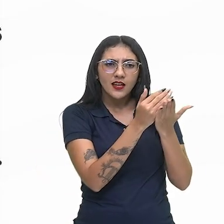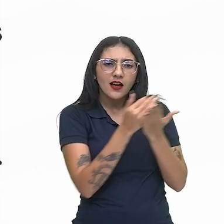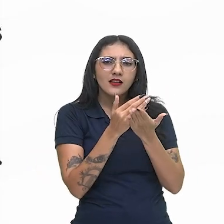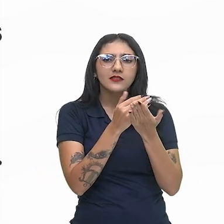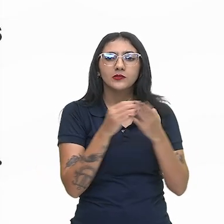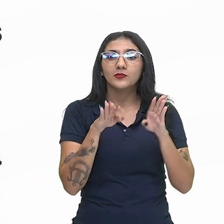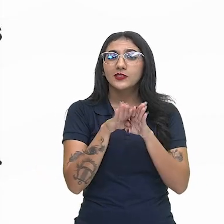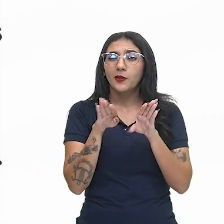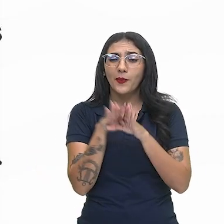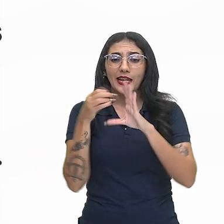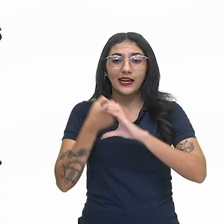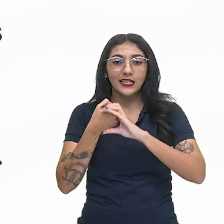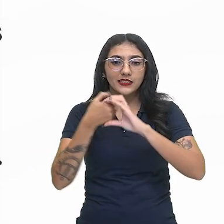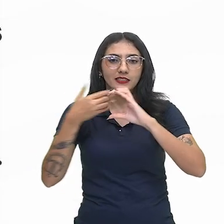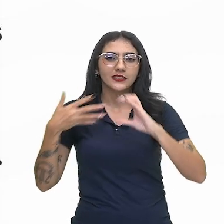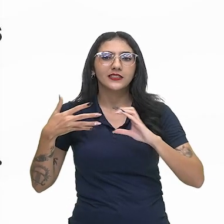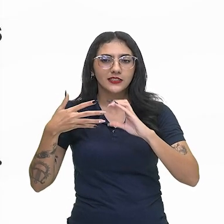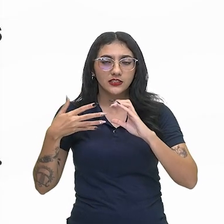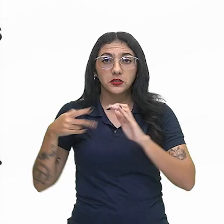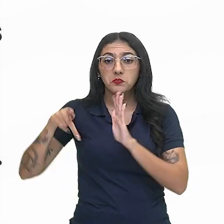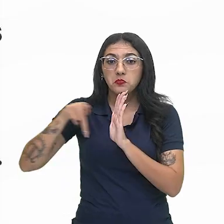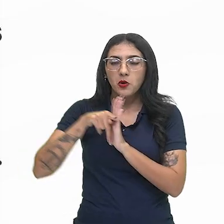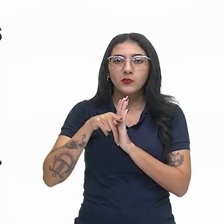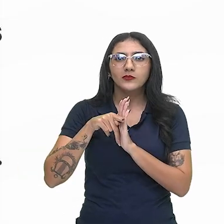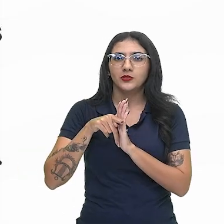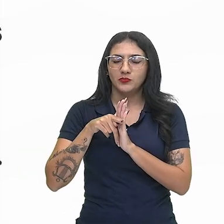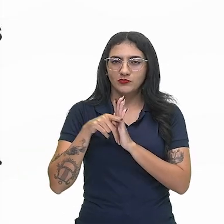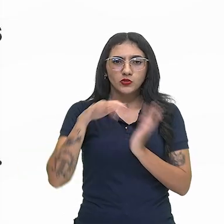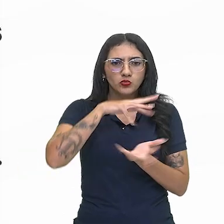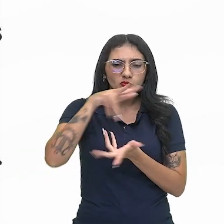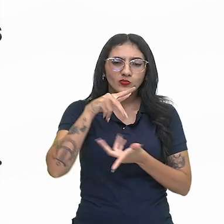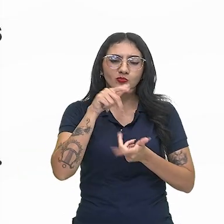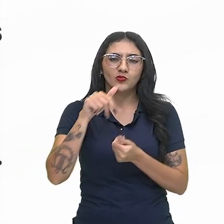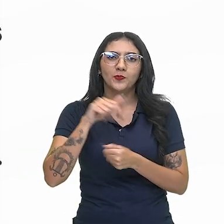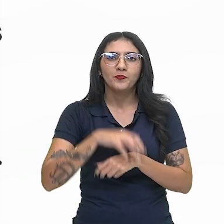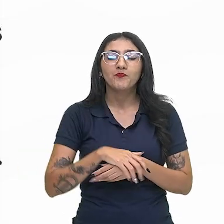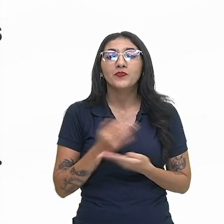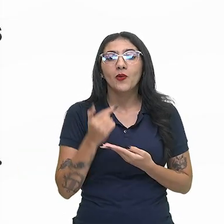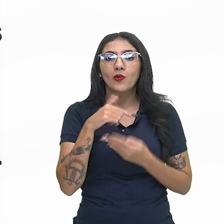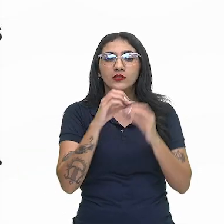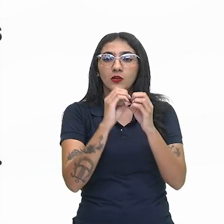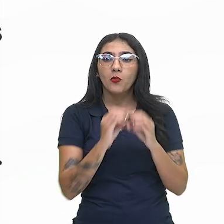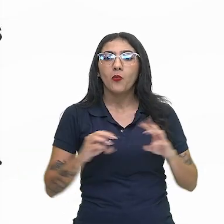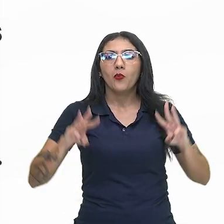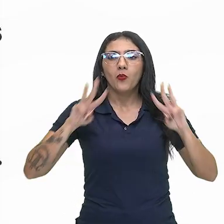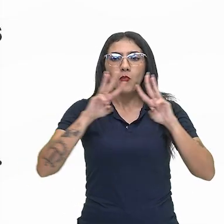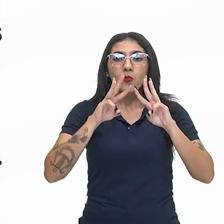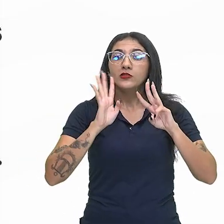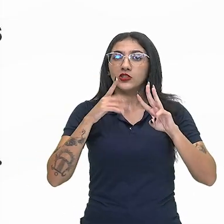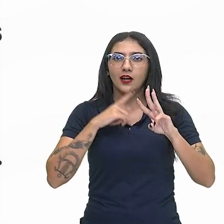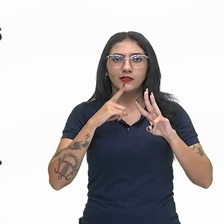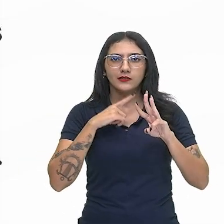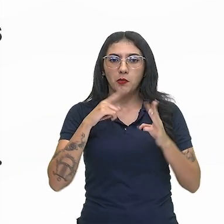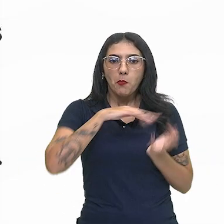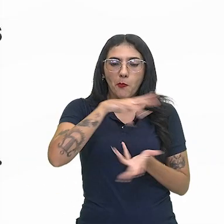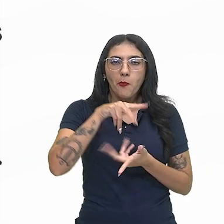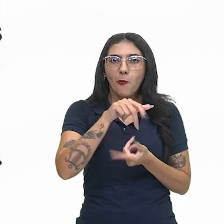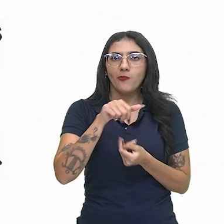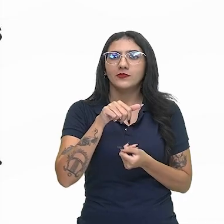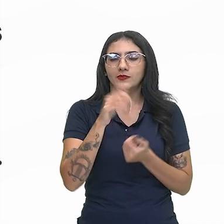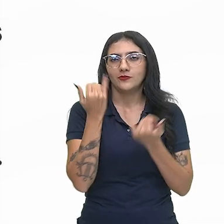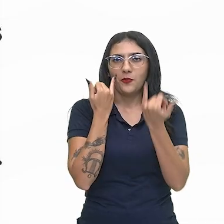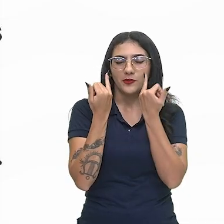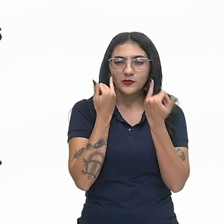e índices sociais globais. A ONU já trabalha com o mundo todo. E,